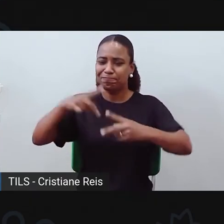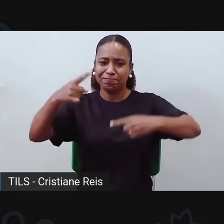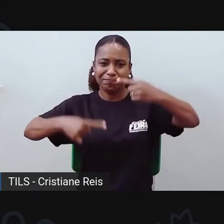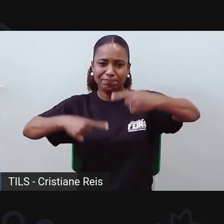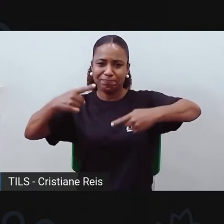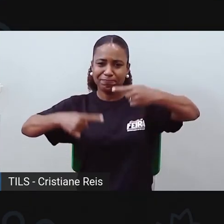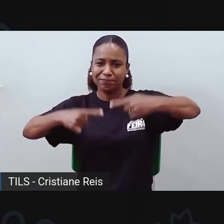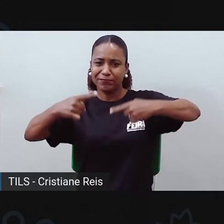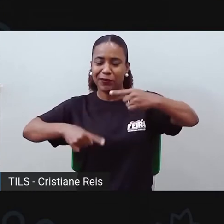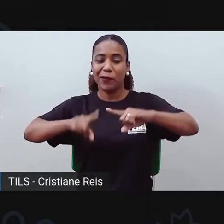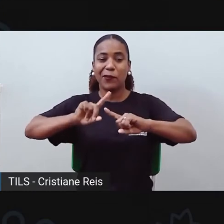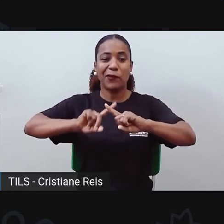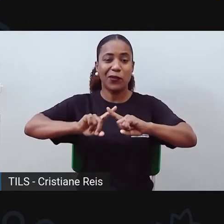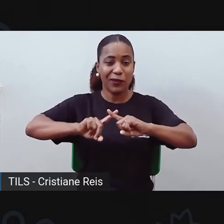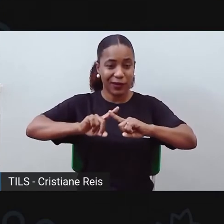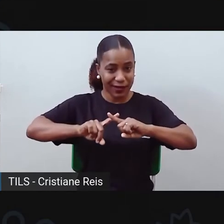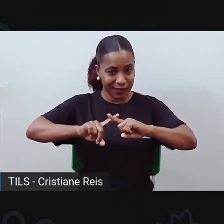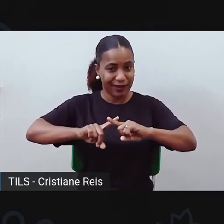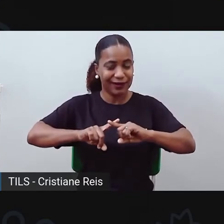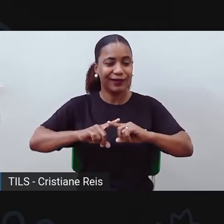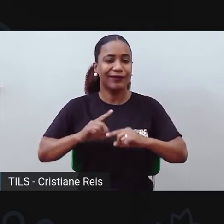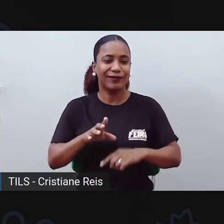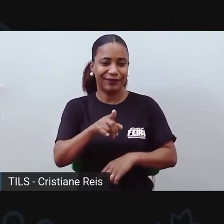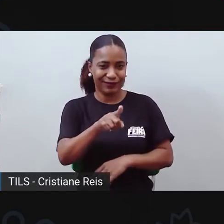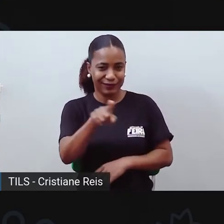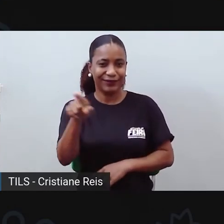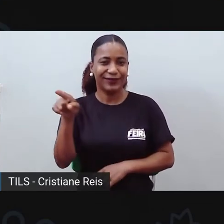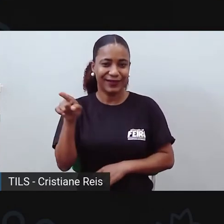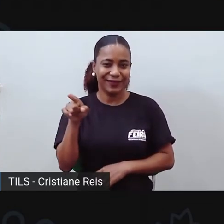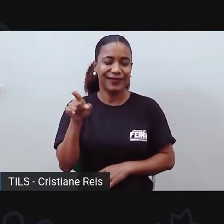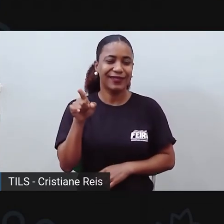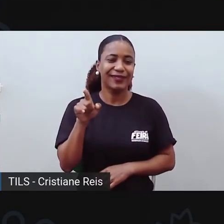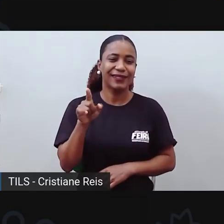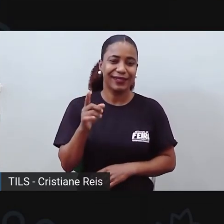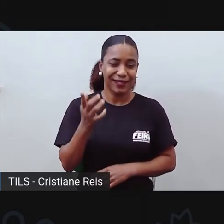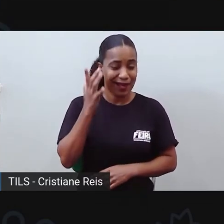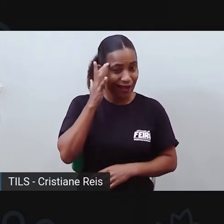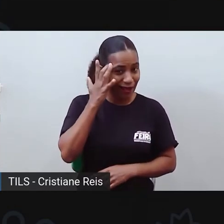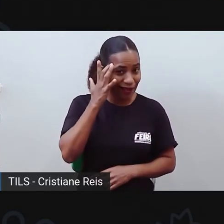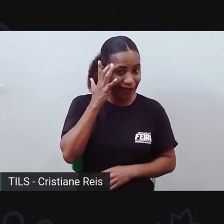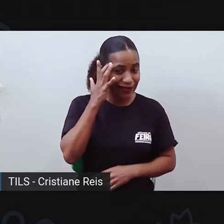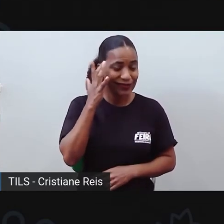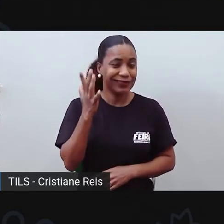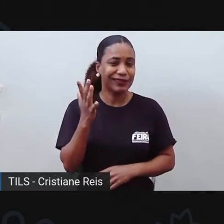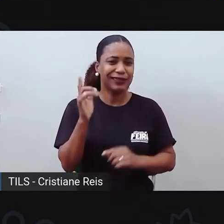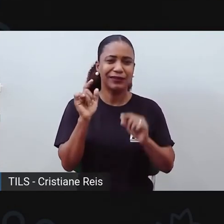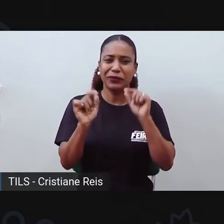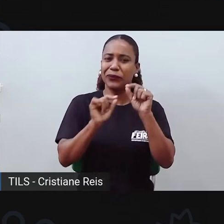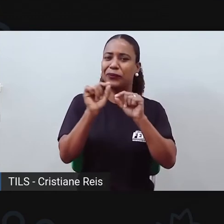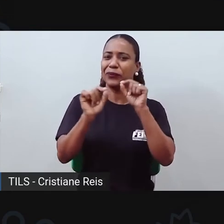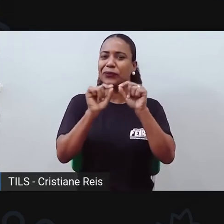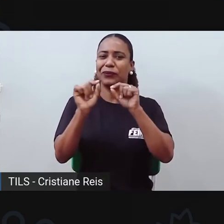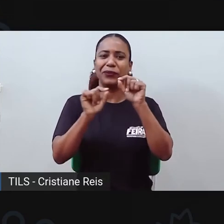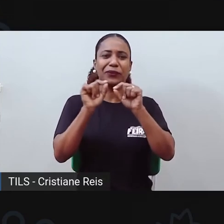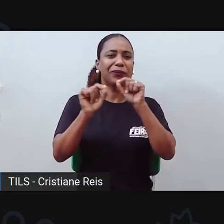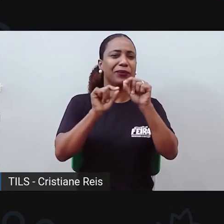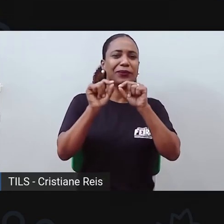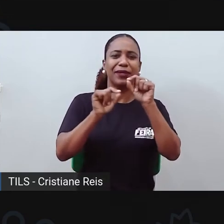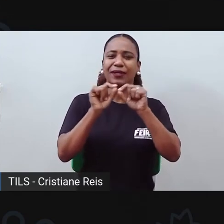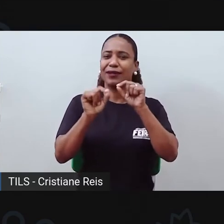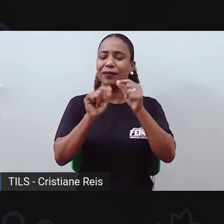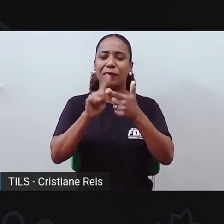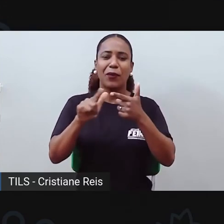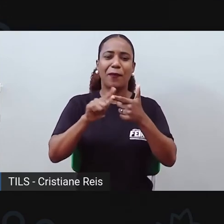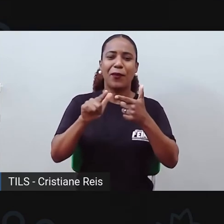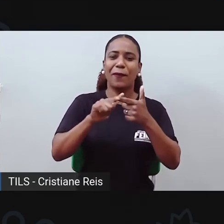dizer assim, corriqueiros. Acho que vocês, né, deve estar aí imaginando, meu Deus, o que que a Pro está falando assim, que